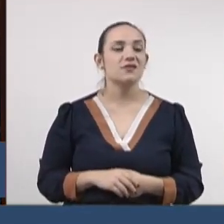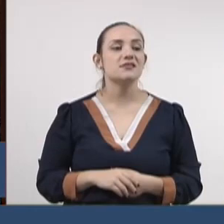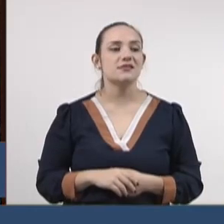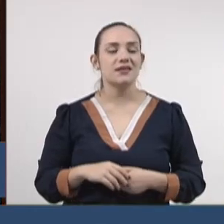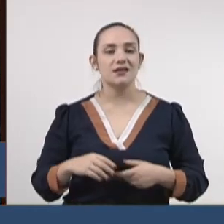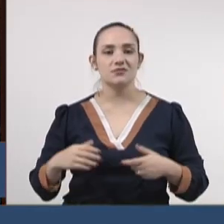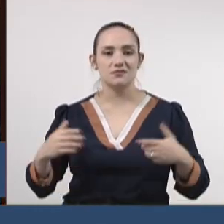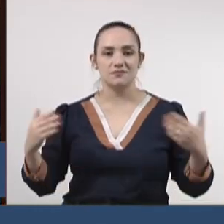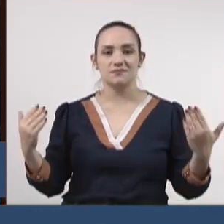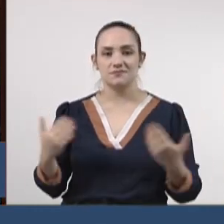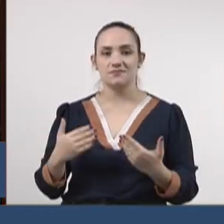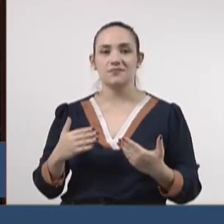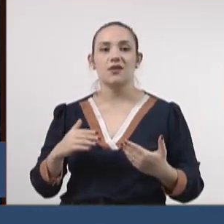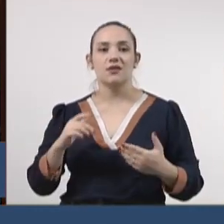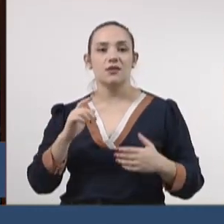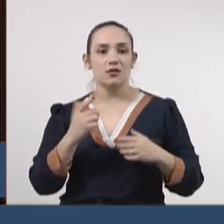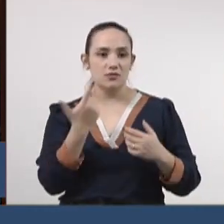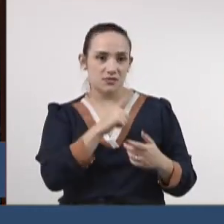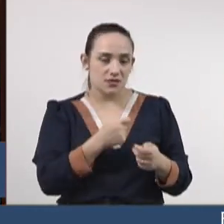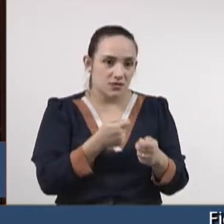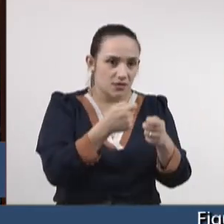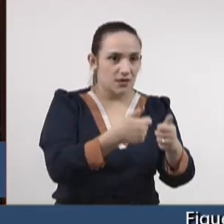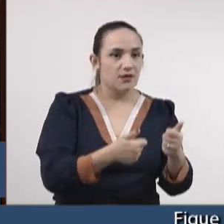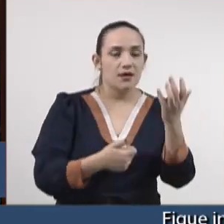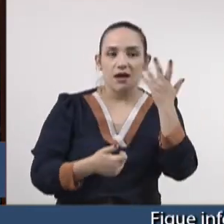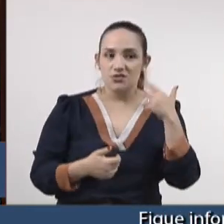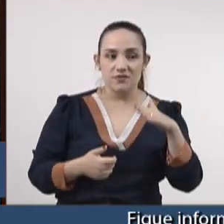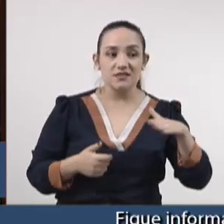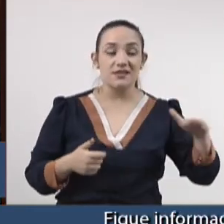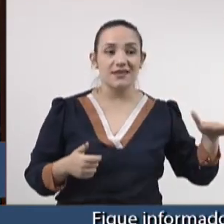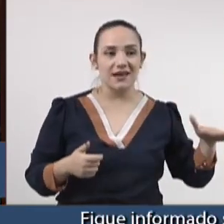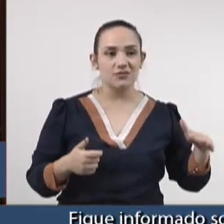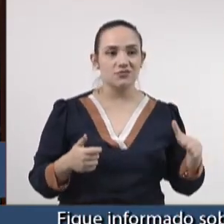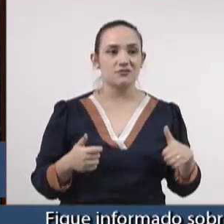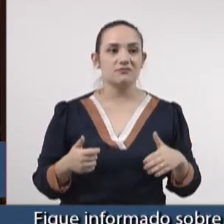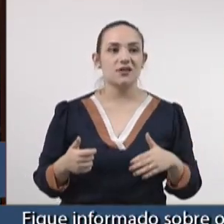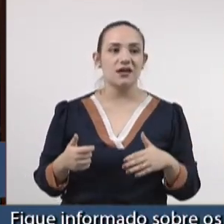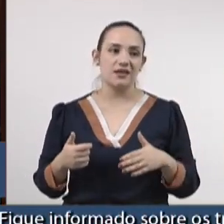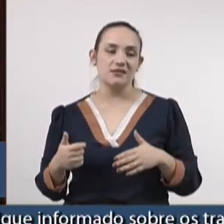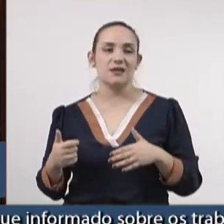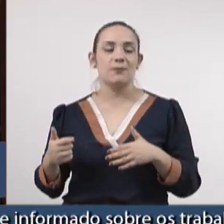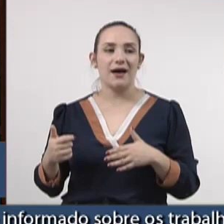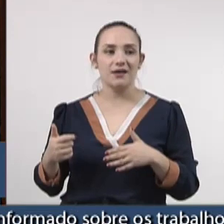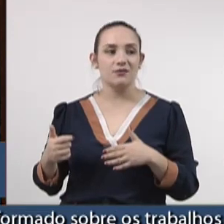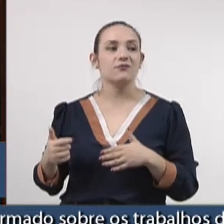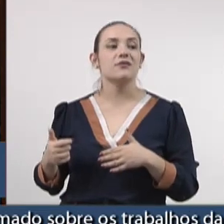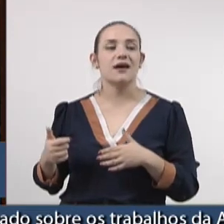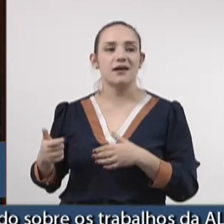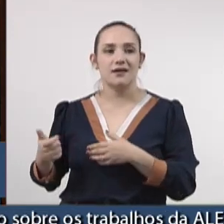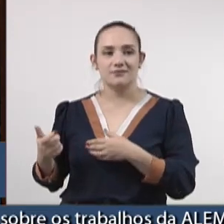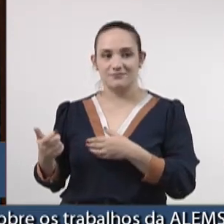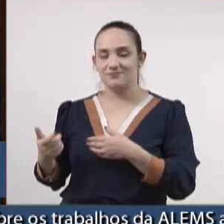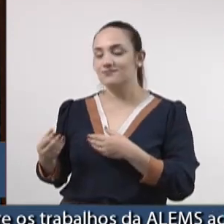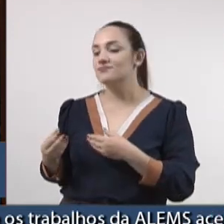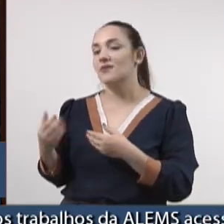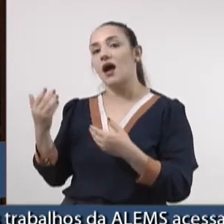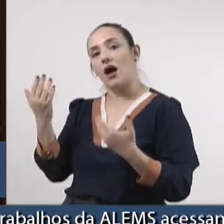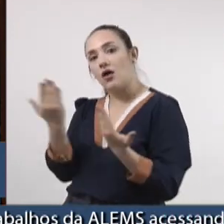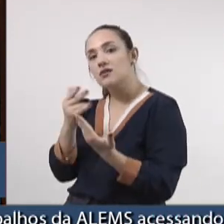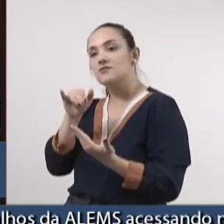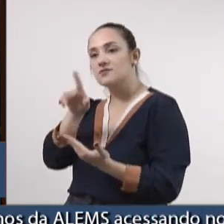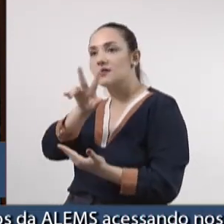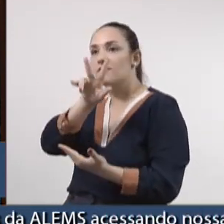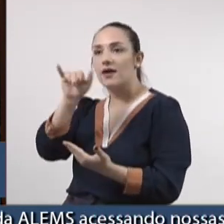bem como para os fundos da pessoa idosa destaco que nada mais o contribuinte paga